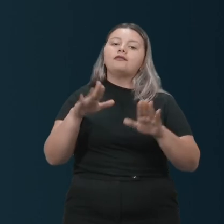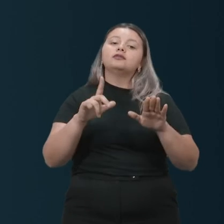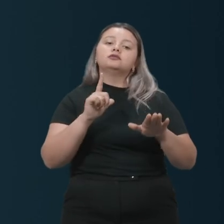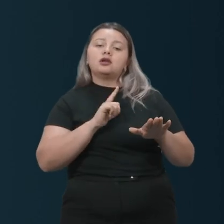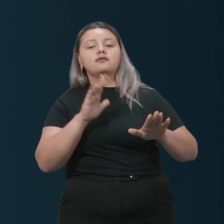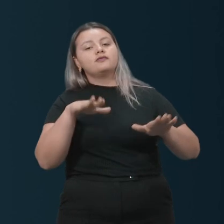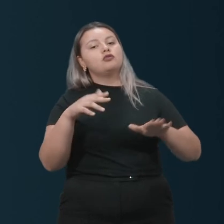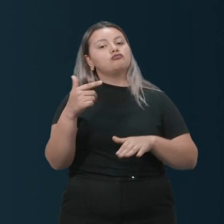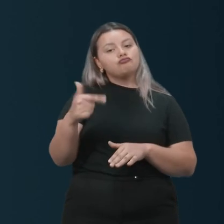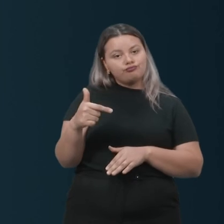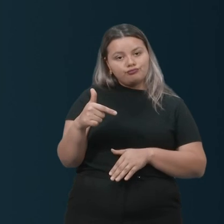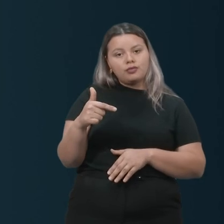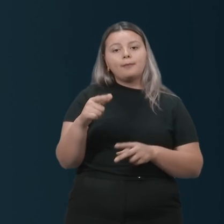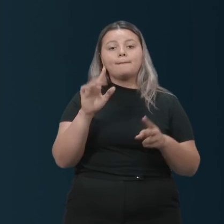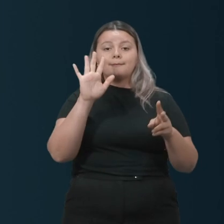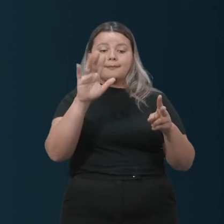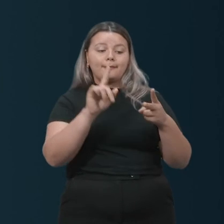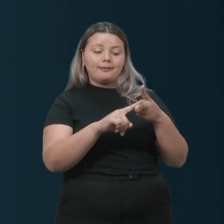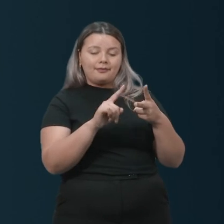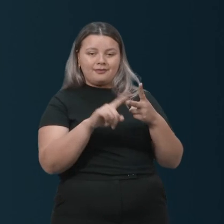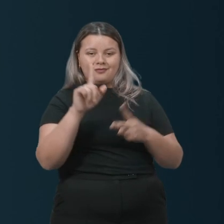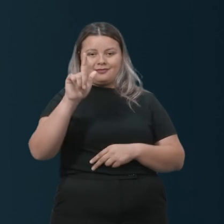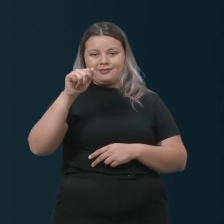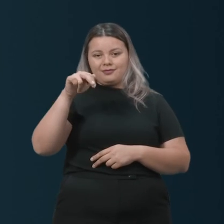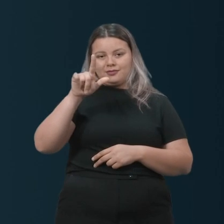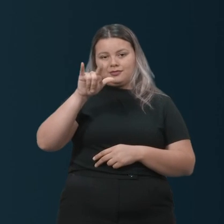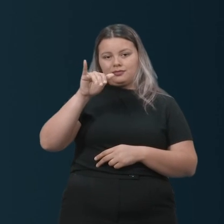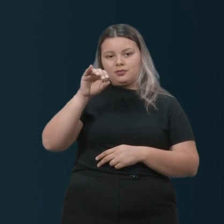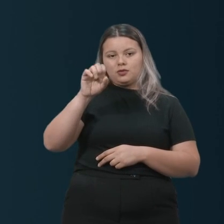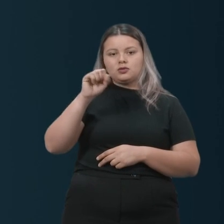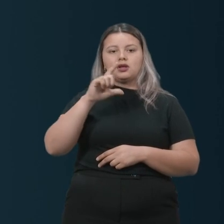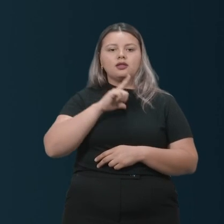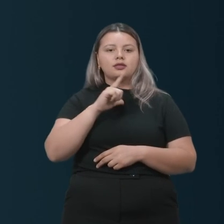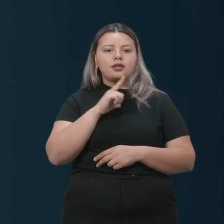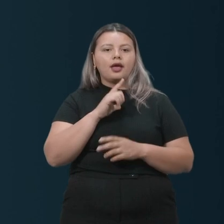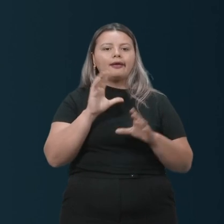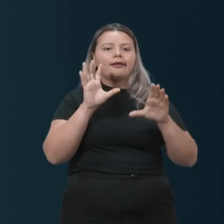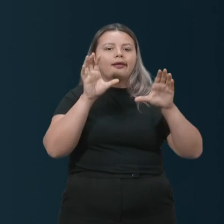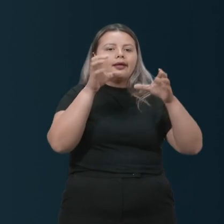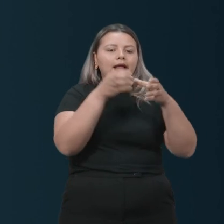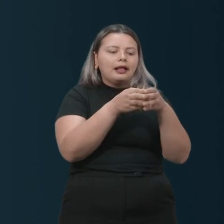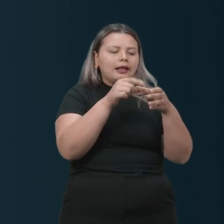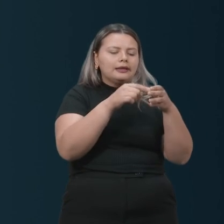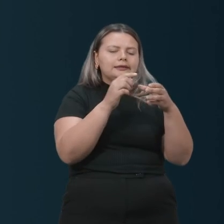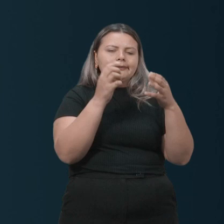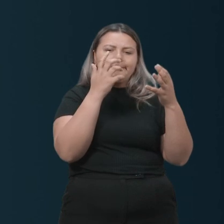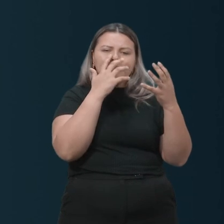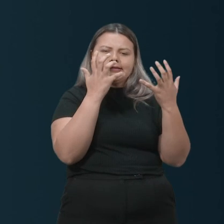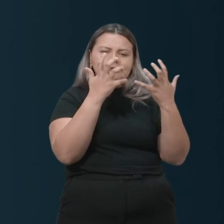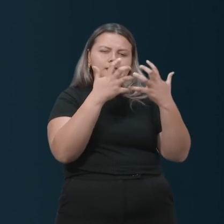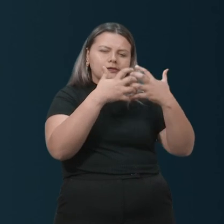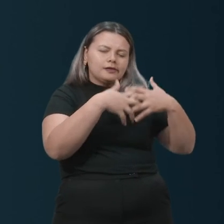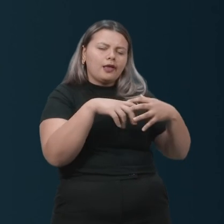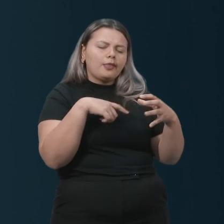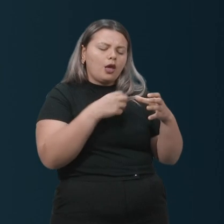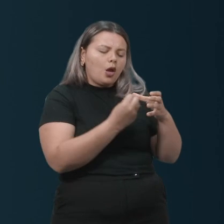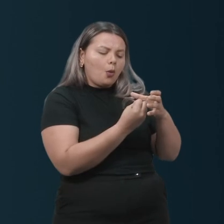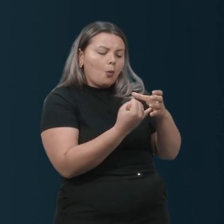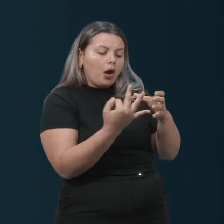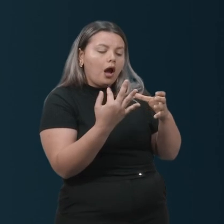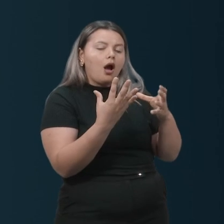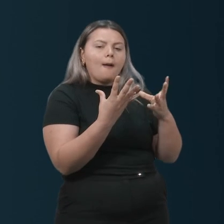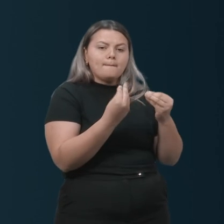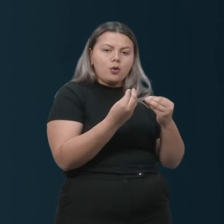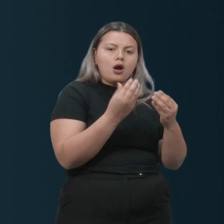um aglomerado de corpos de neurônios. Alguns nervos podem ser tão complexos a ponto de ter